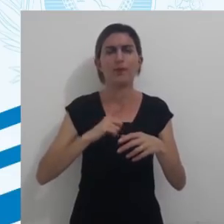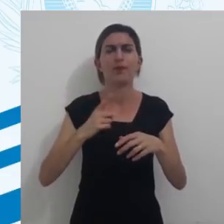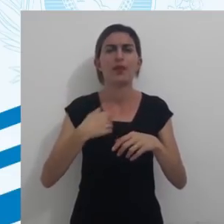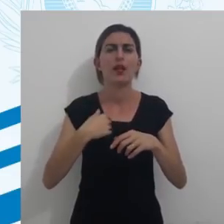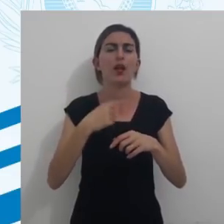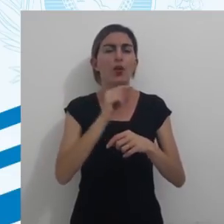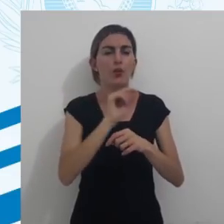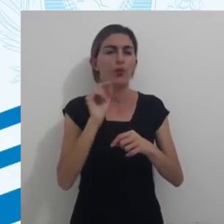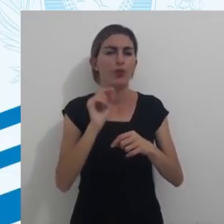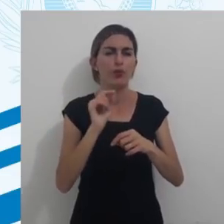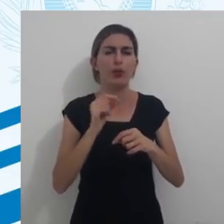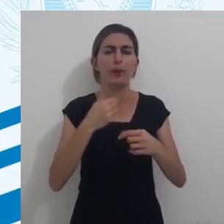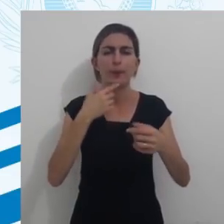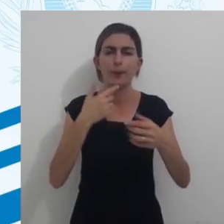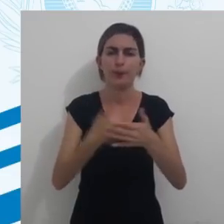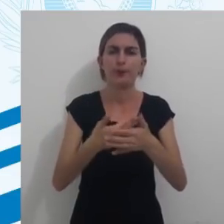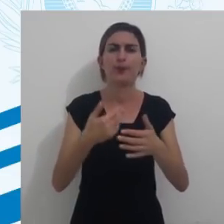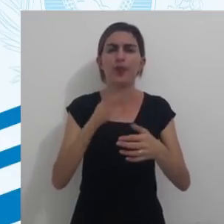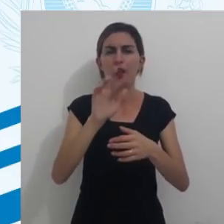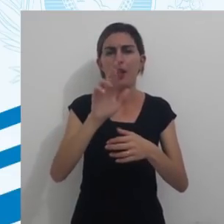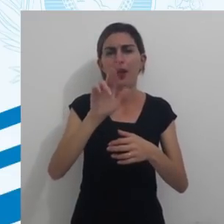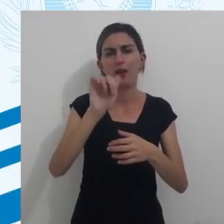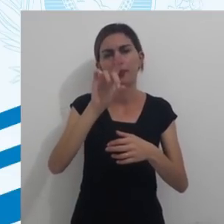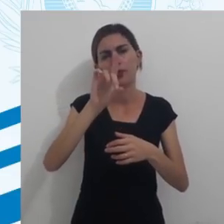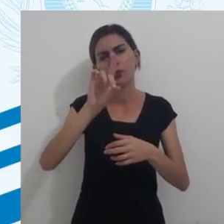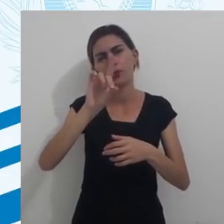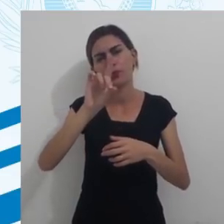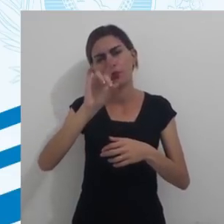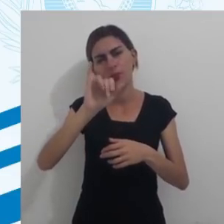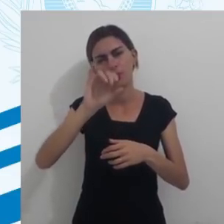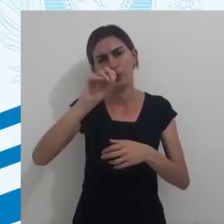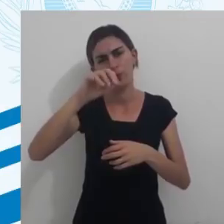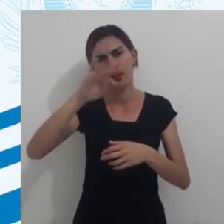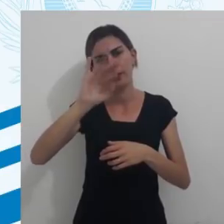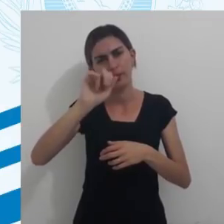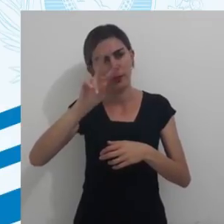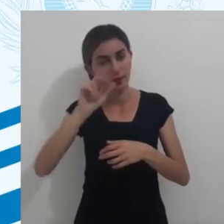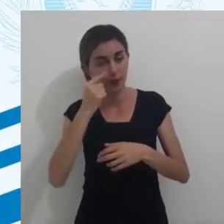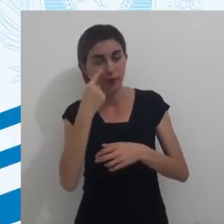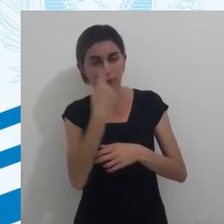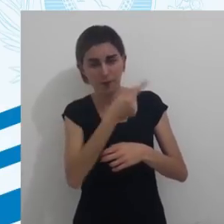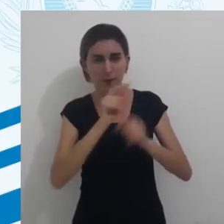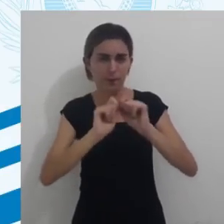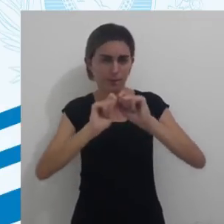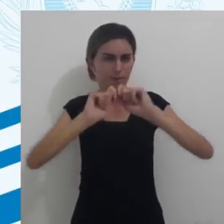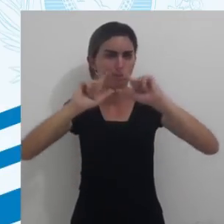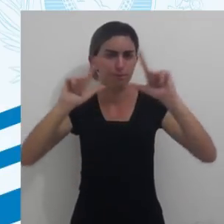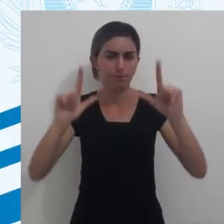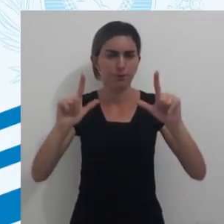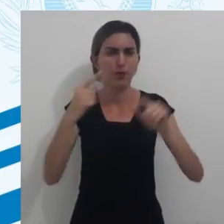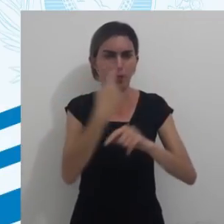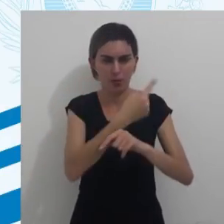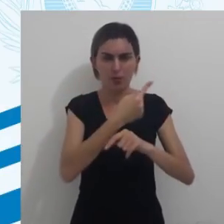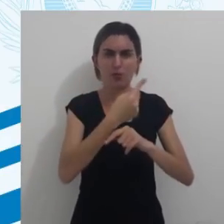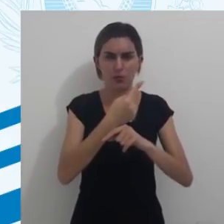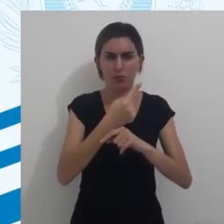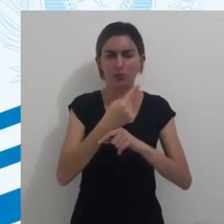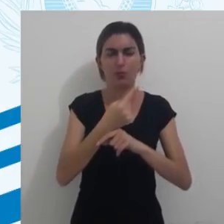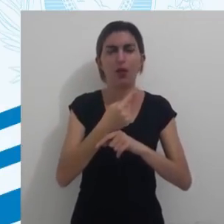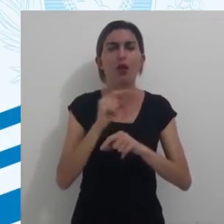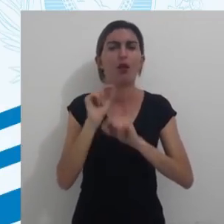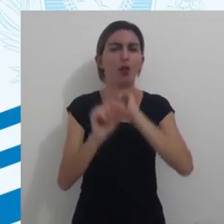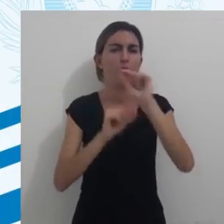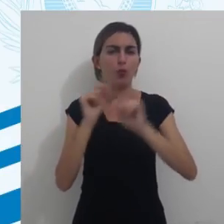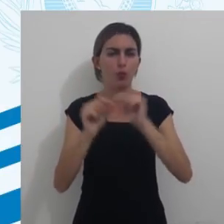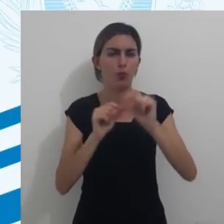à proximidade da fonte radioativa. Veja só essa imagem, né? Essa fonte radioativa,